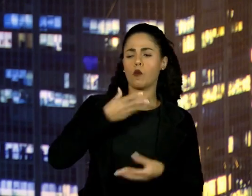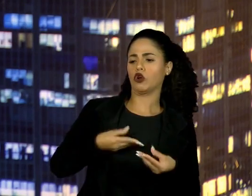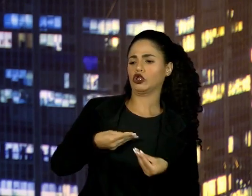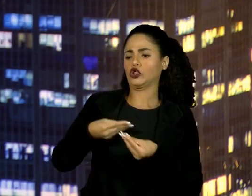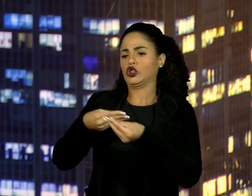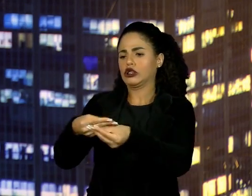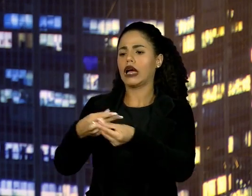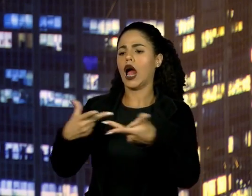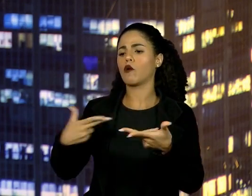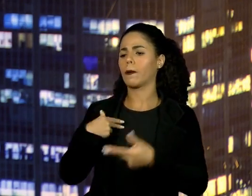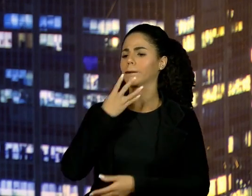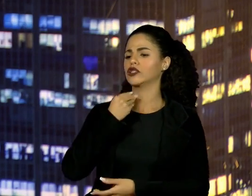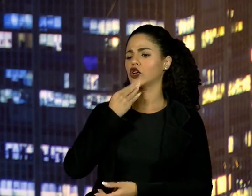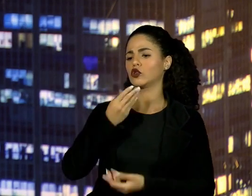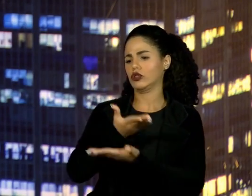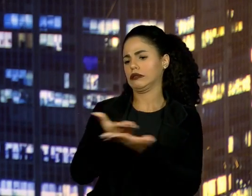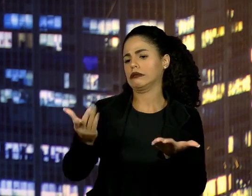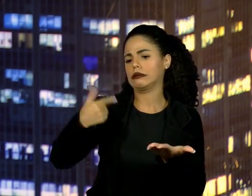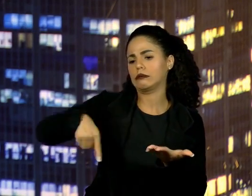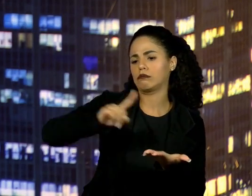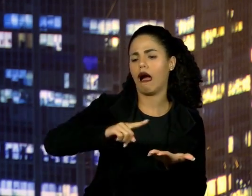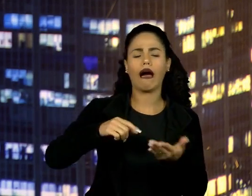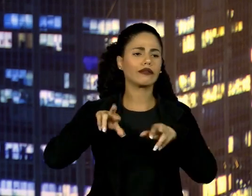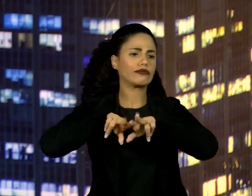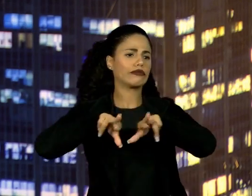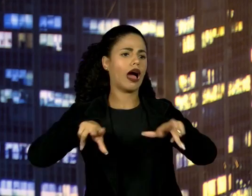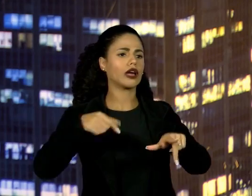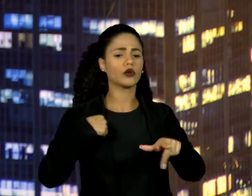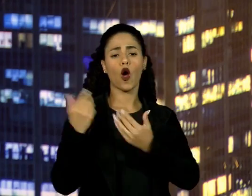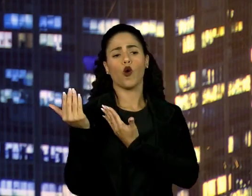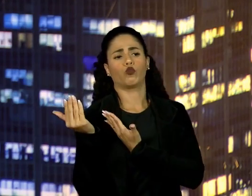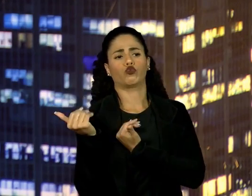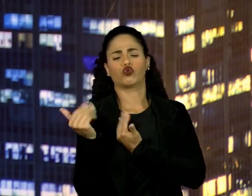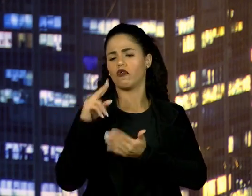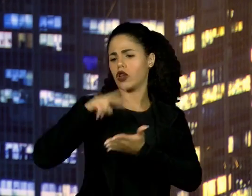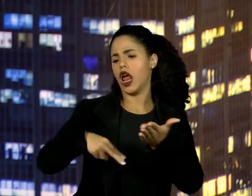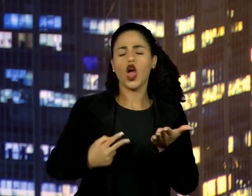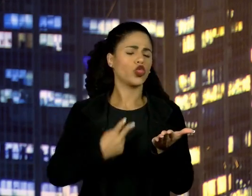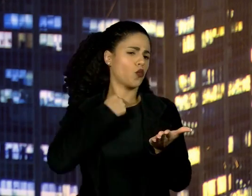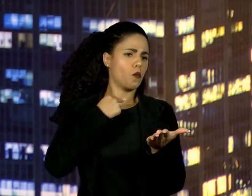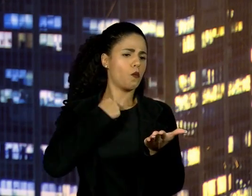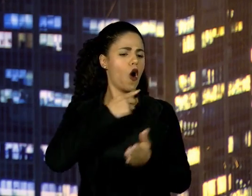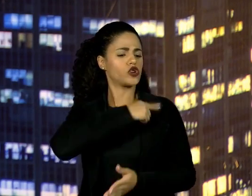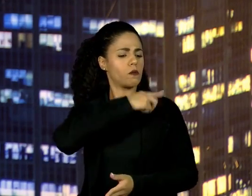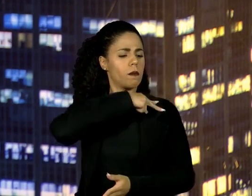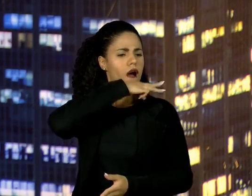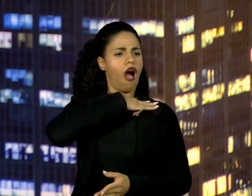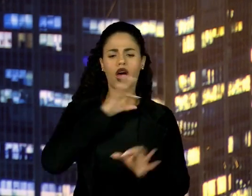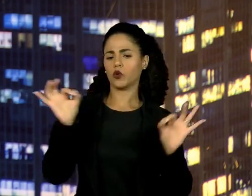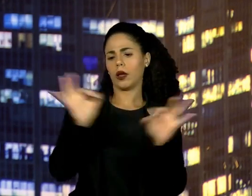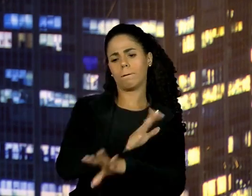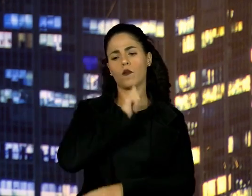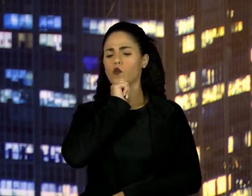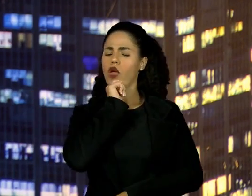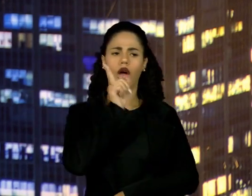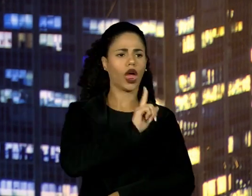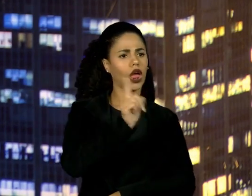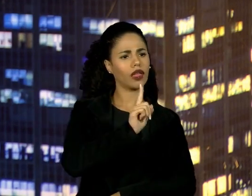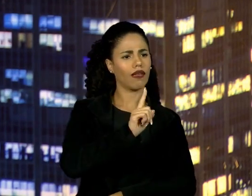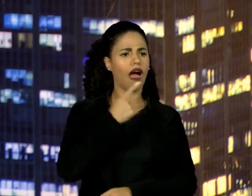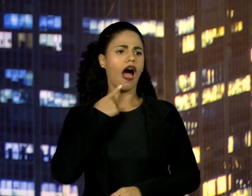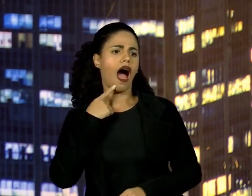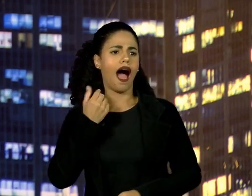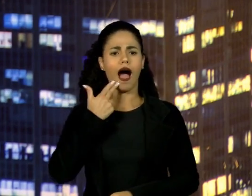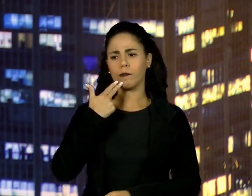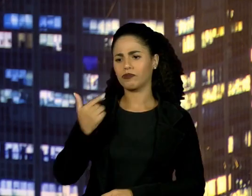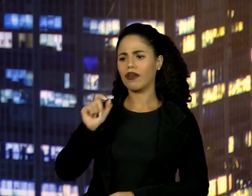Graciliano Ramos, Euclides da Cunha para os jovens lerem no ensino médio, eles não estão prontos. É uma linguagem muito